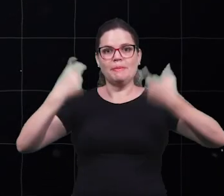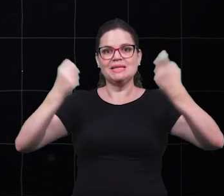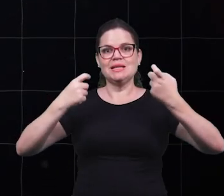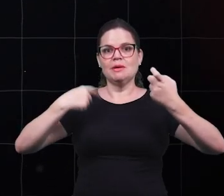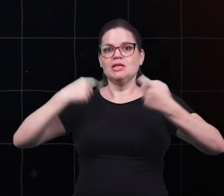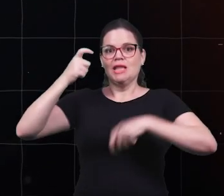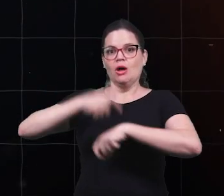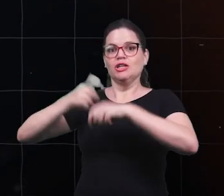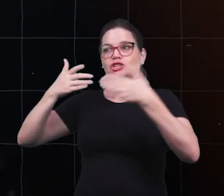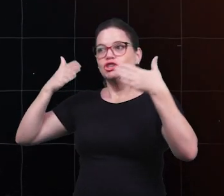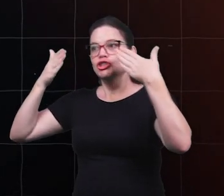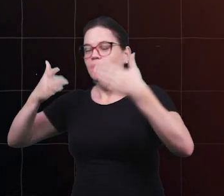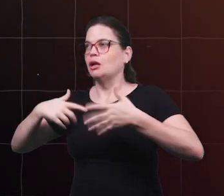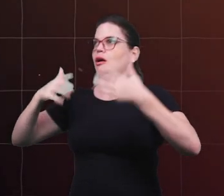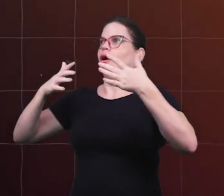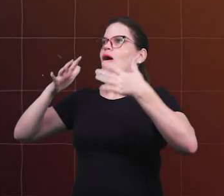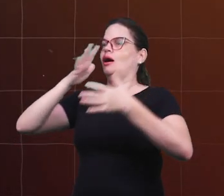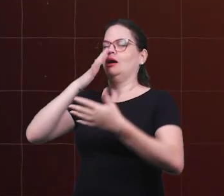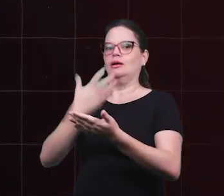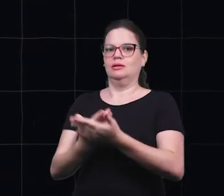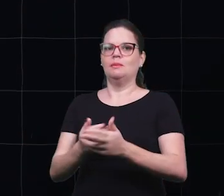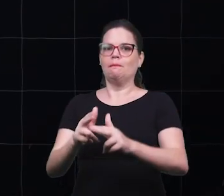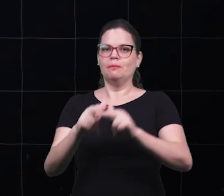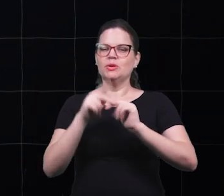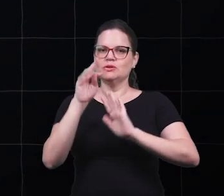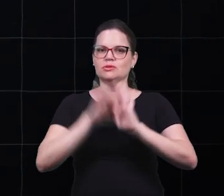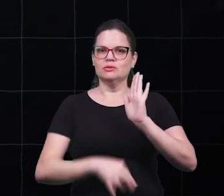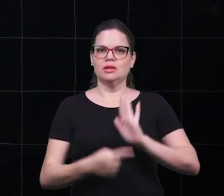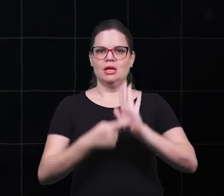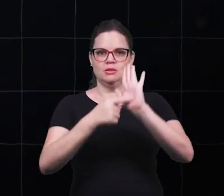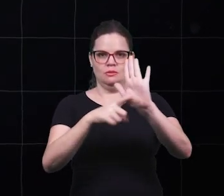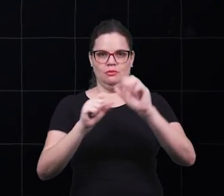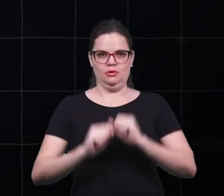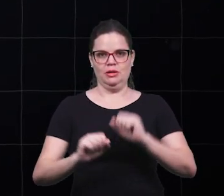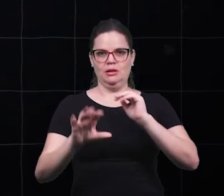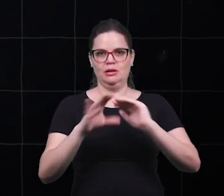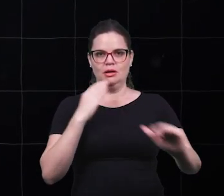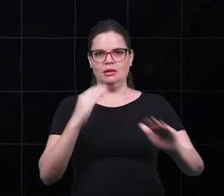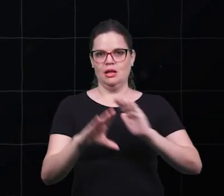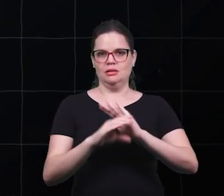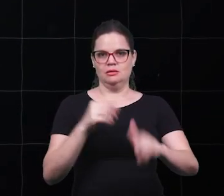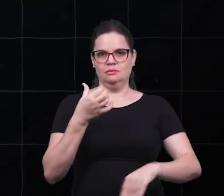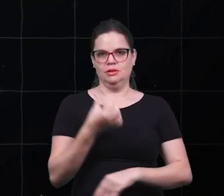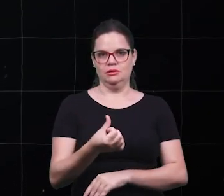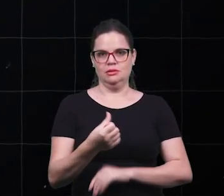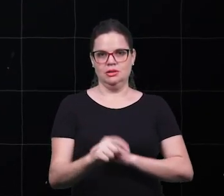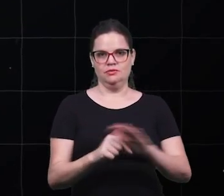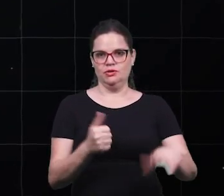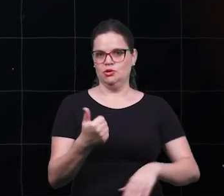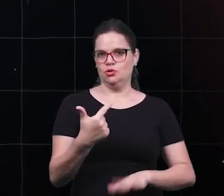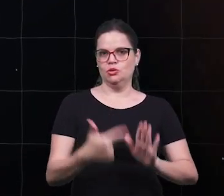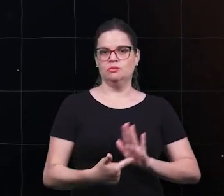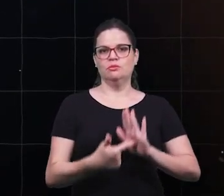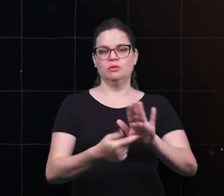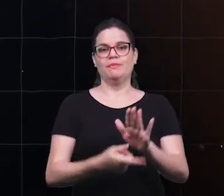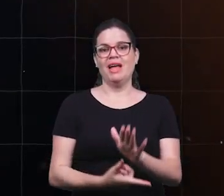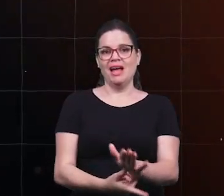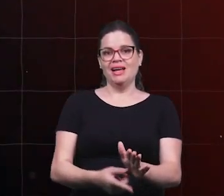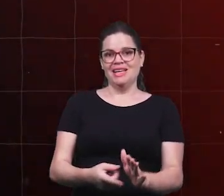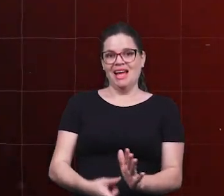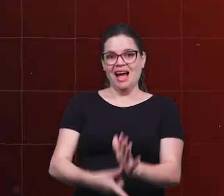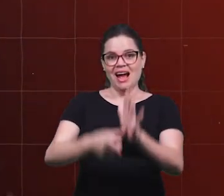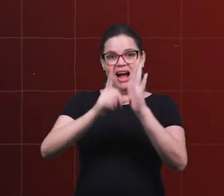lá em Cantares, ele diz assim, Cantares 6:12: Antes de eu o sentir,